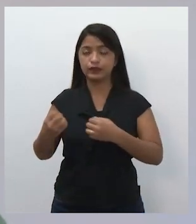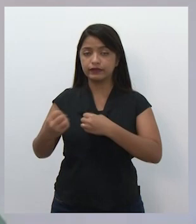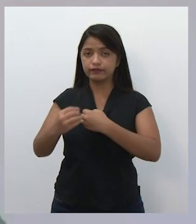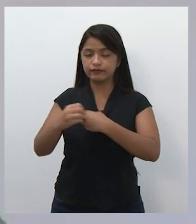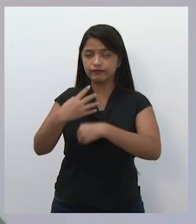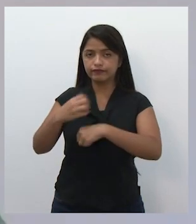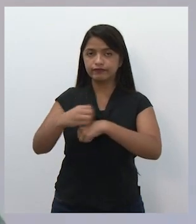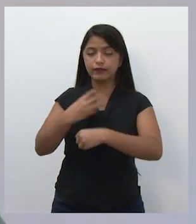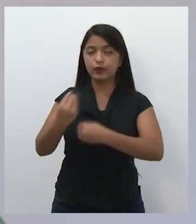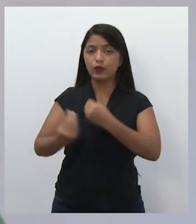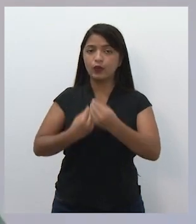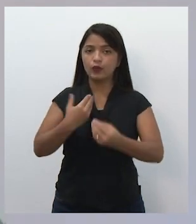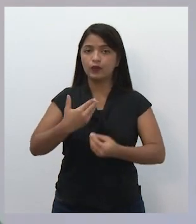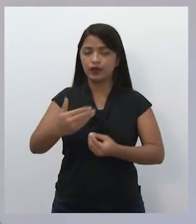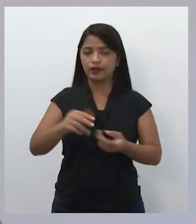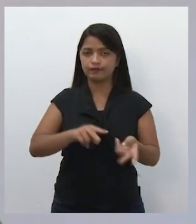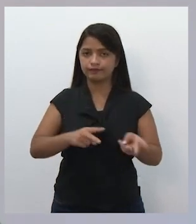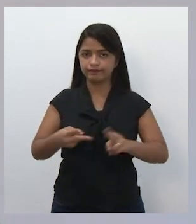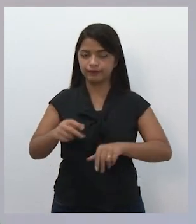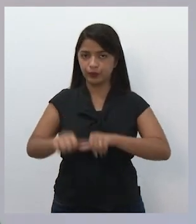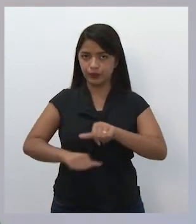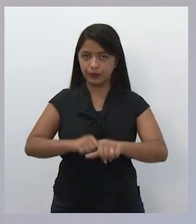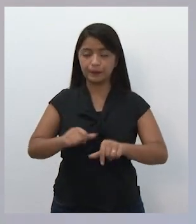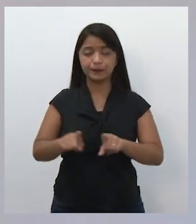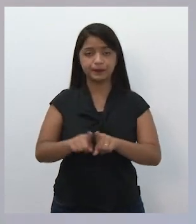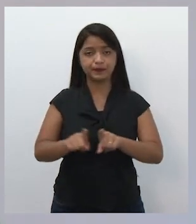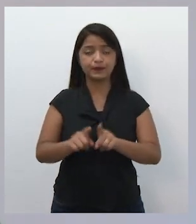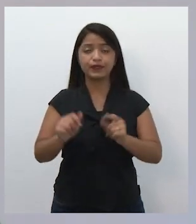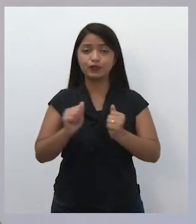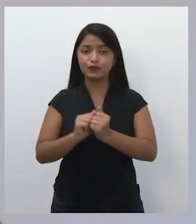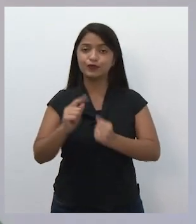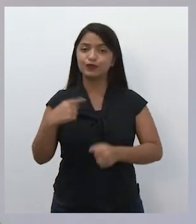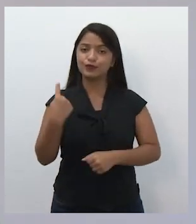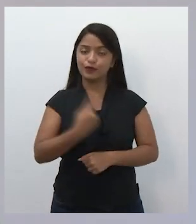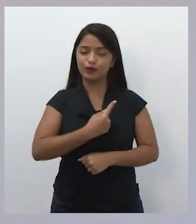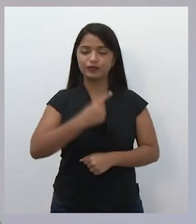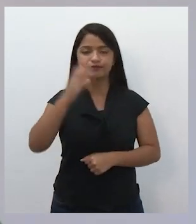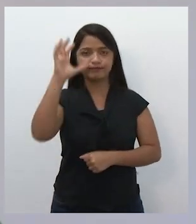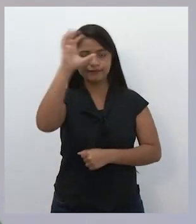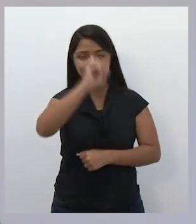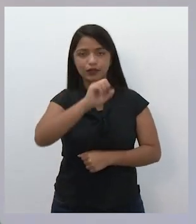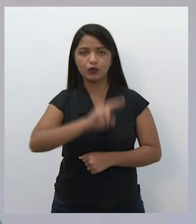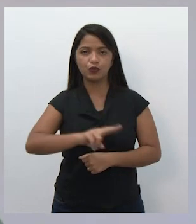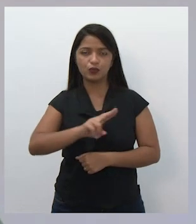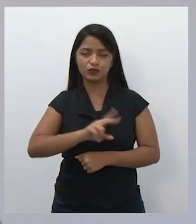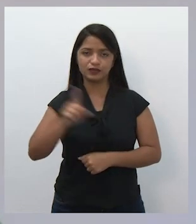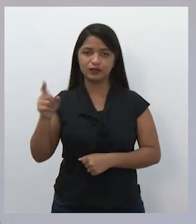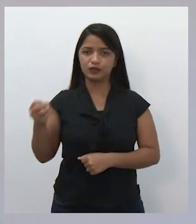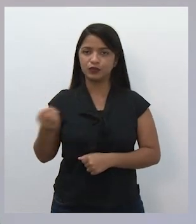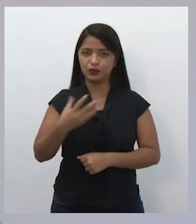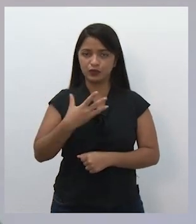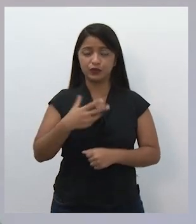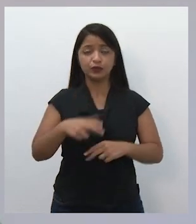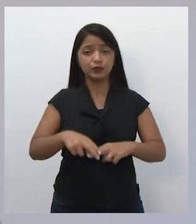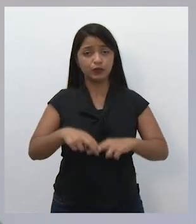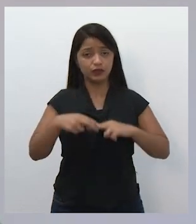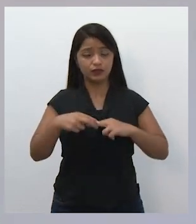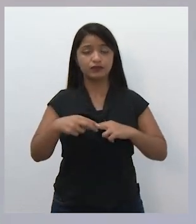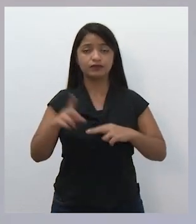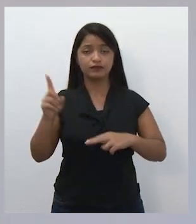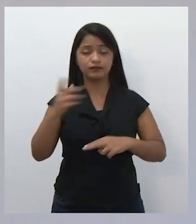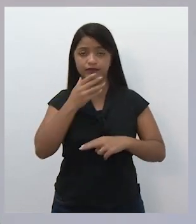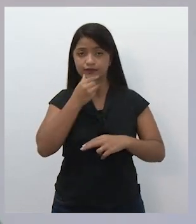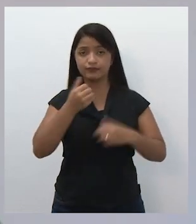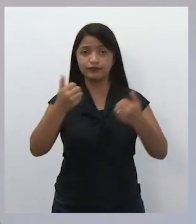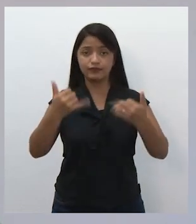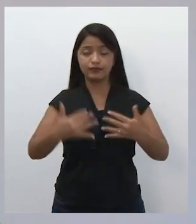né, a trabalhar esse material novo. Por isso que é importante a fala do Marco, que vocês se debrucem sobre esse material